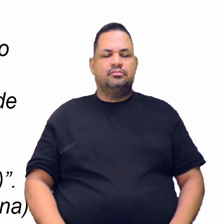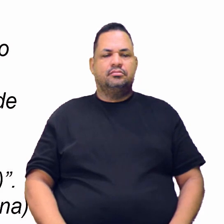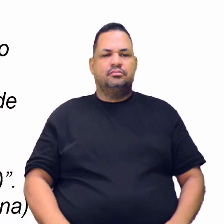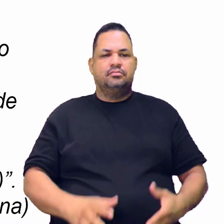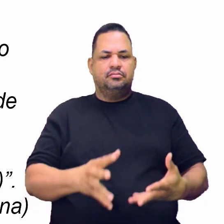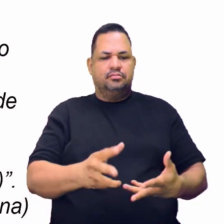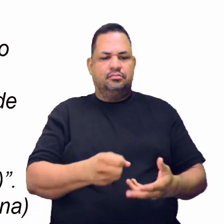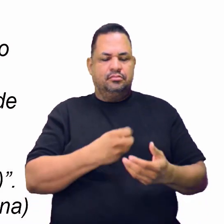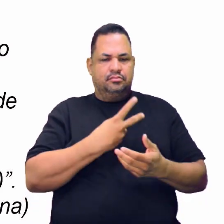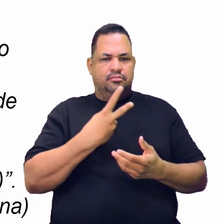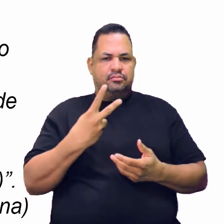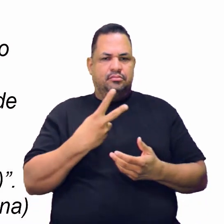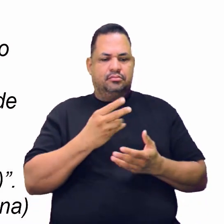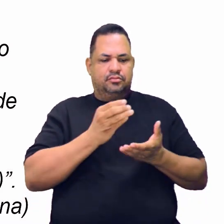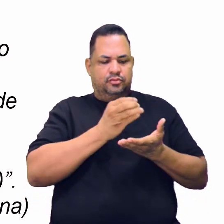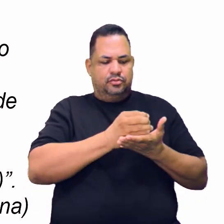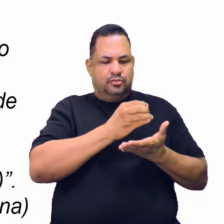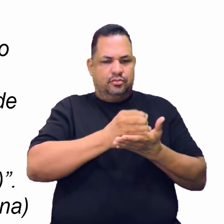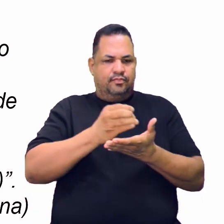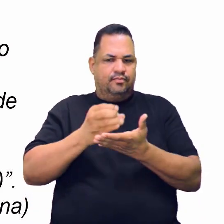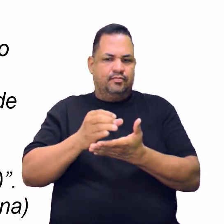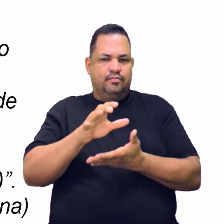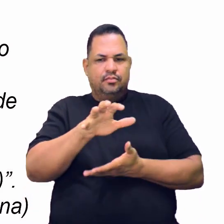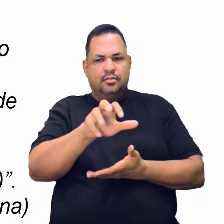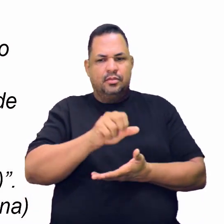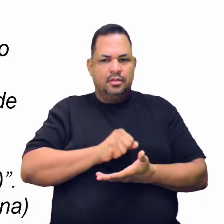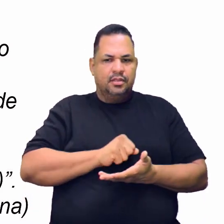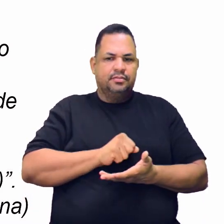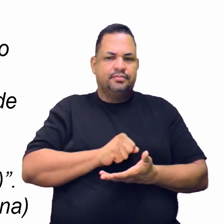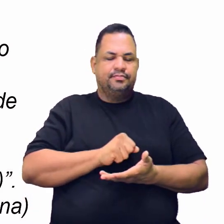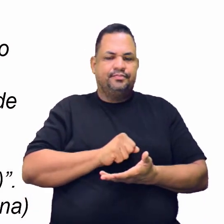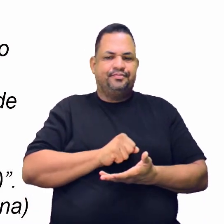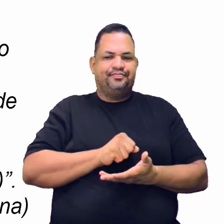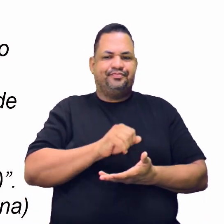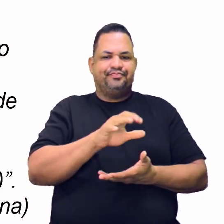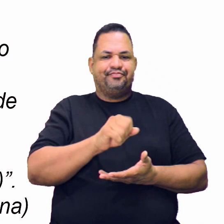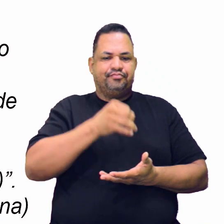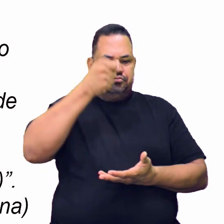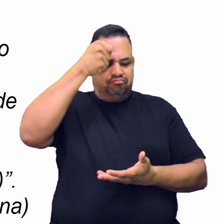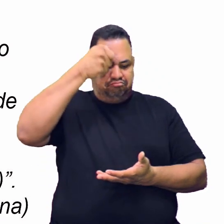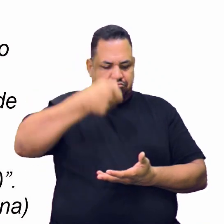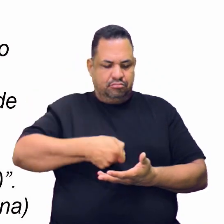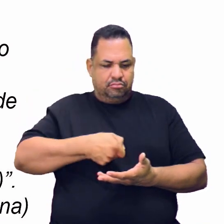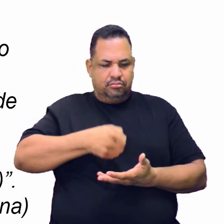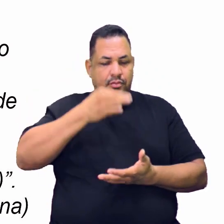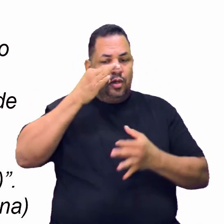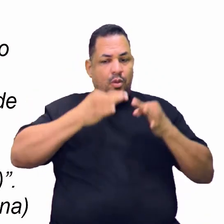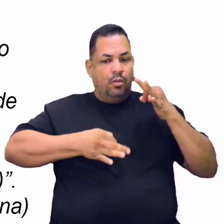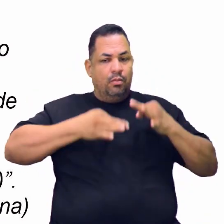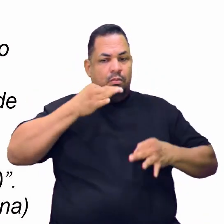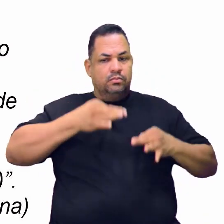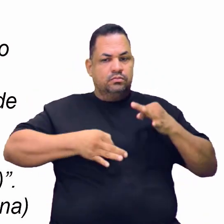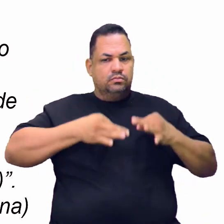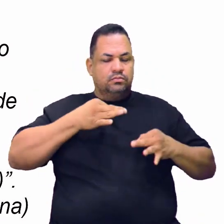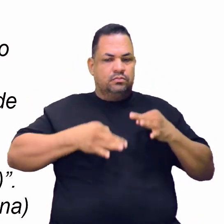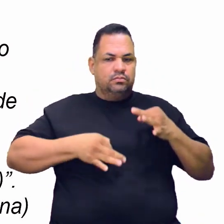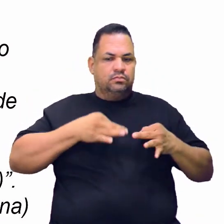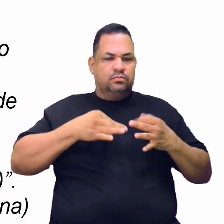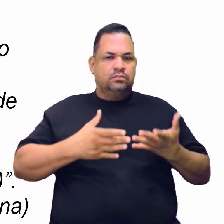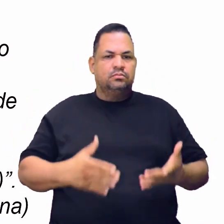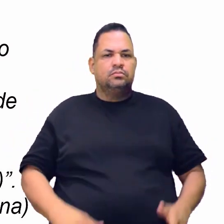2 medidas de estupidez. Ó, pegue. O que te lembra? Tá te dando uma